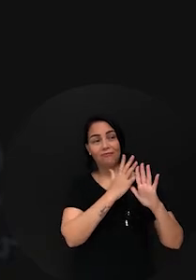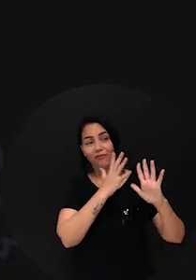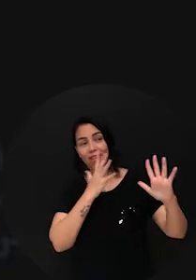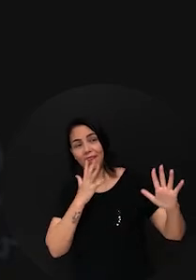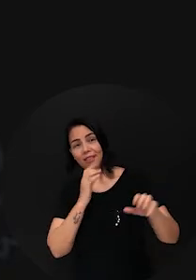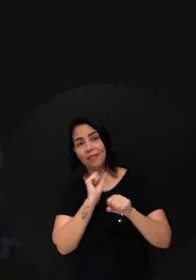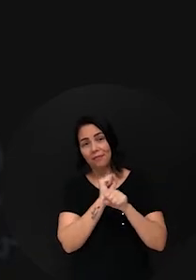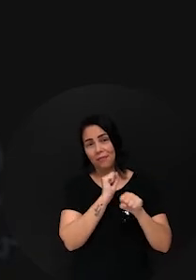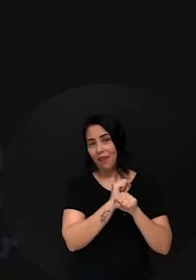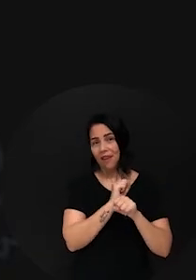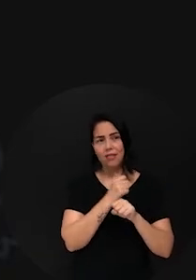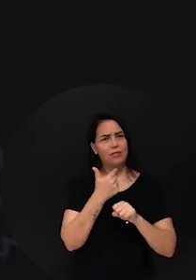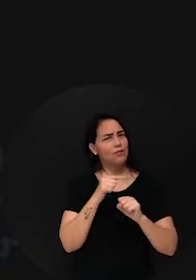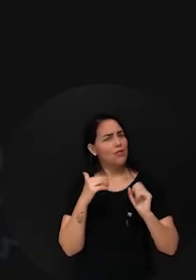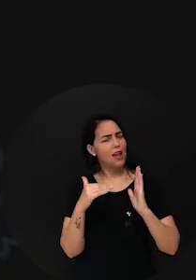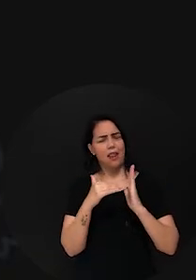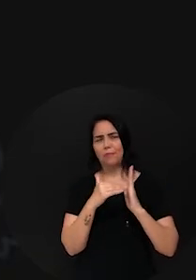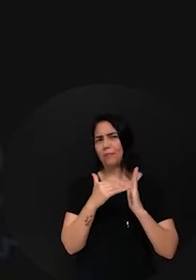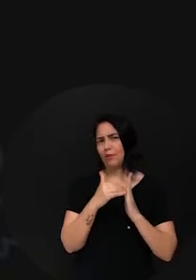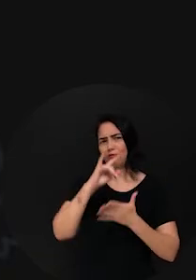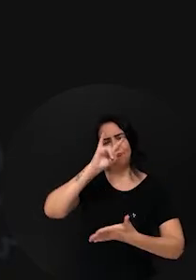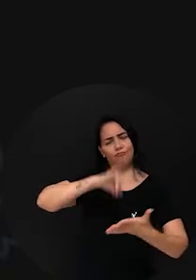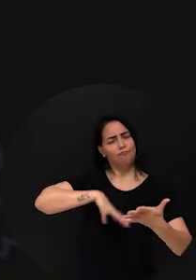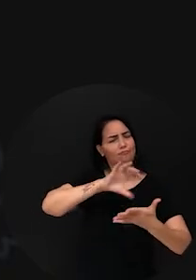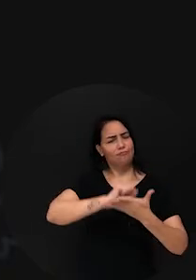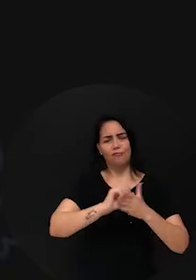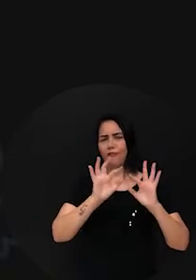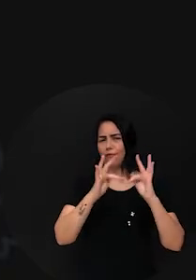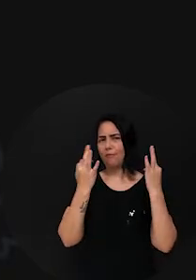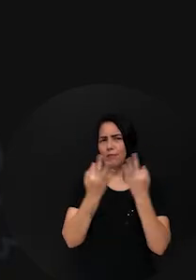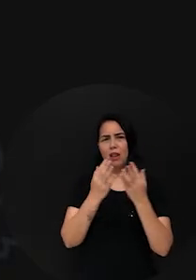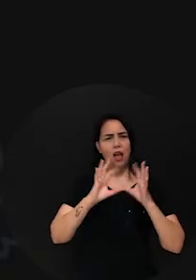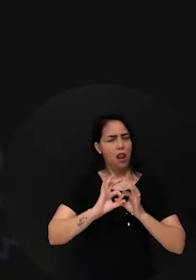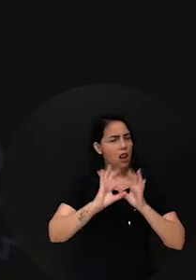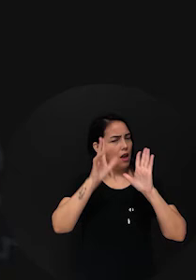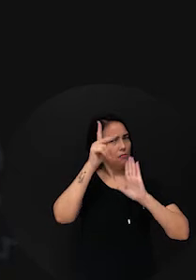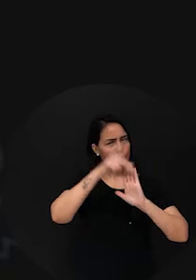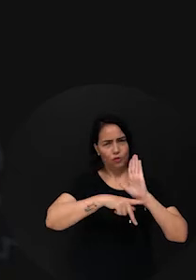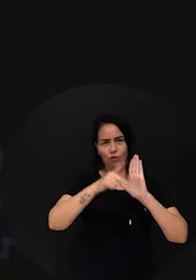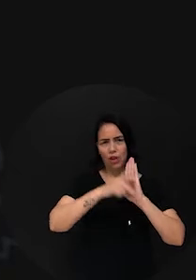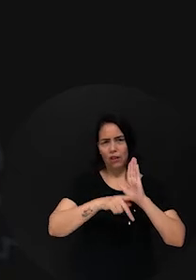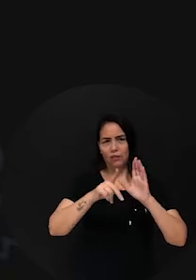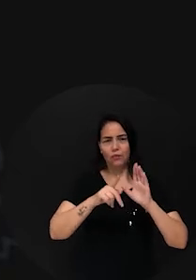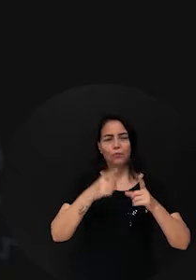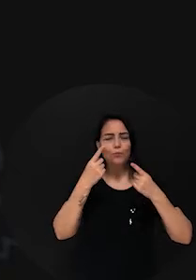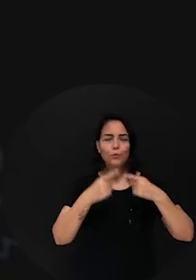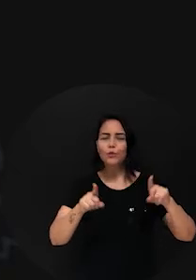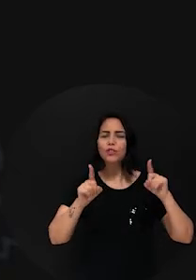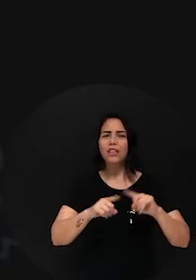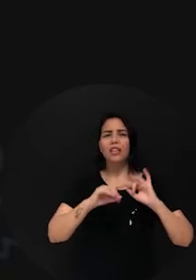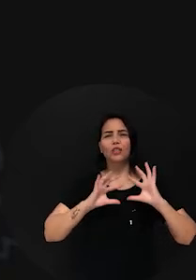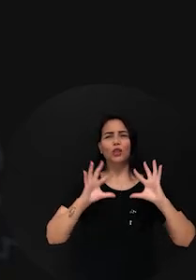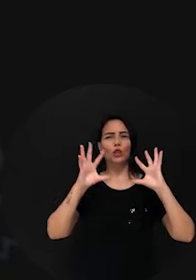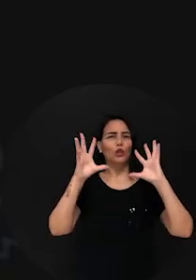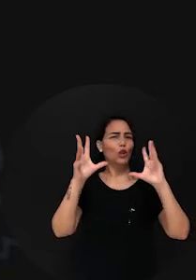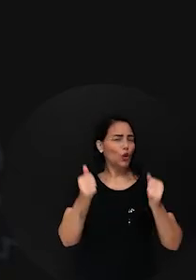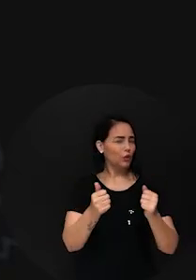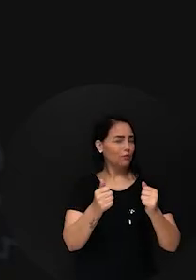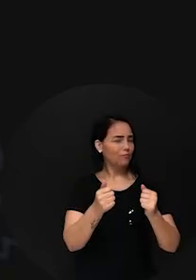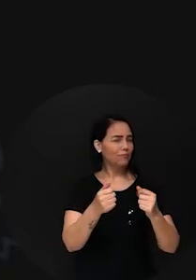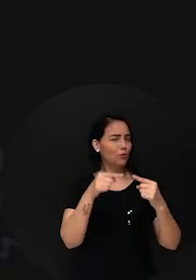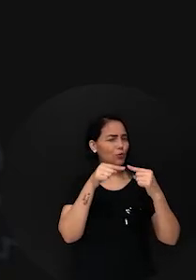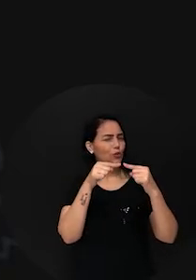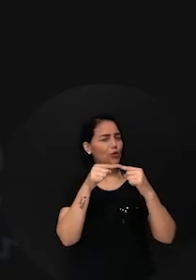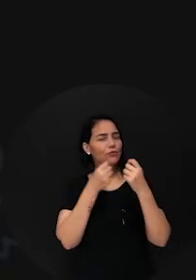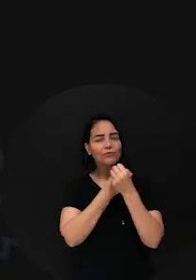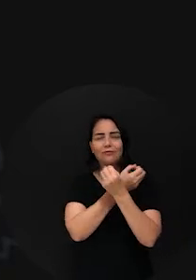né? Não tem limite, não tem limite. O projeto já diz o nome, né? Música para todos. O objetivo é